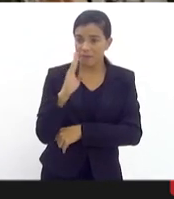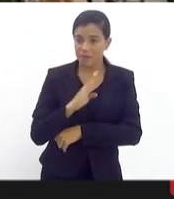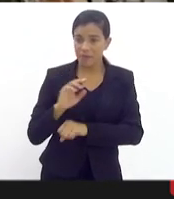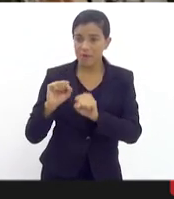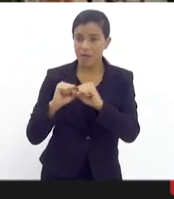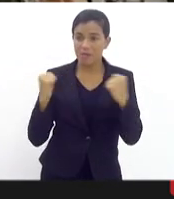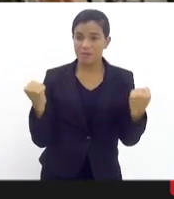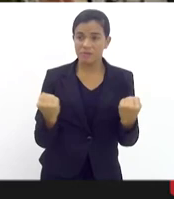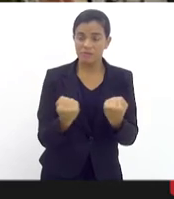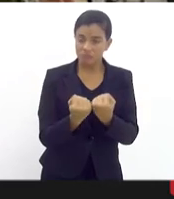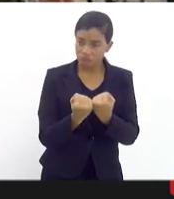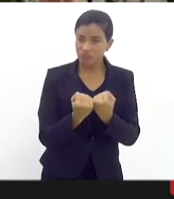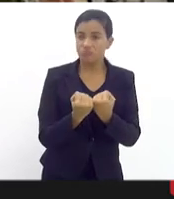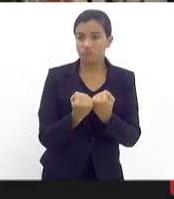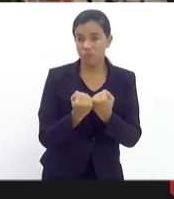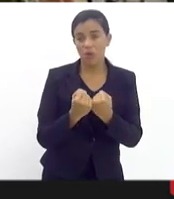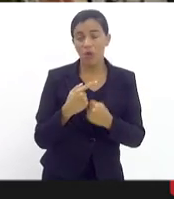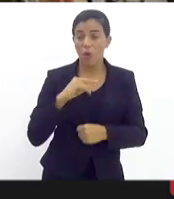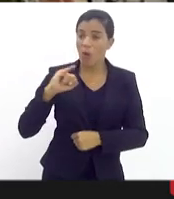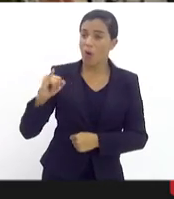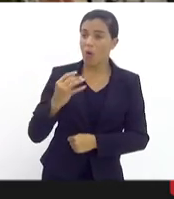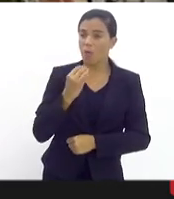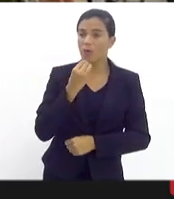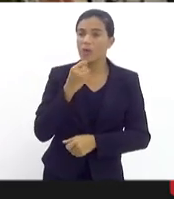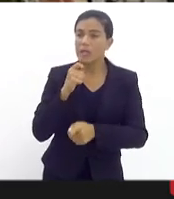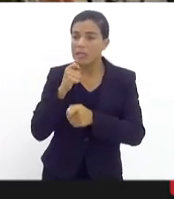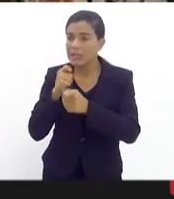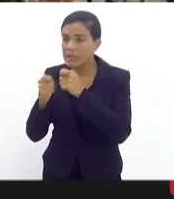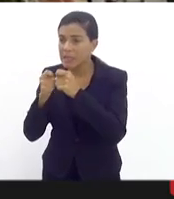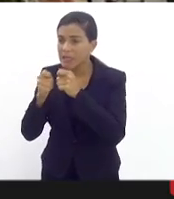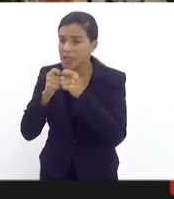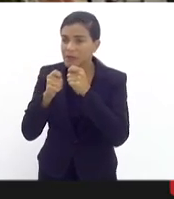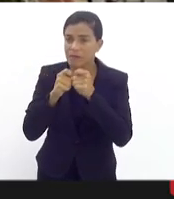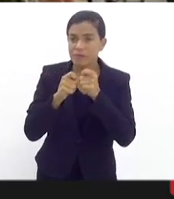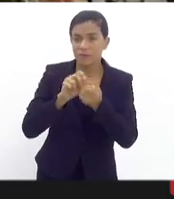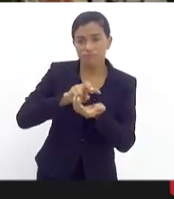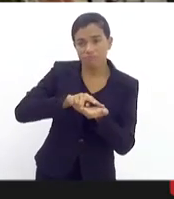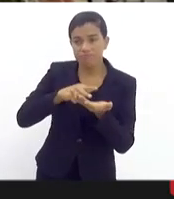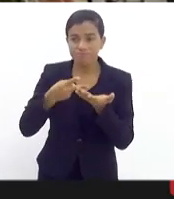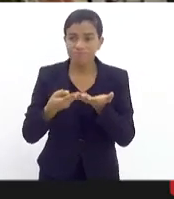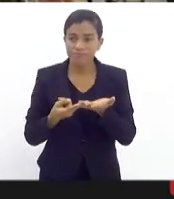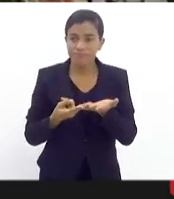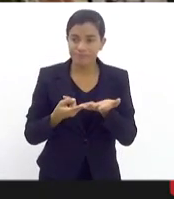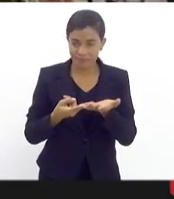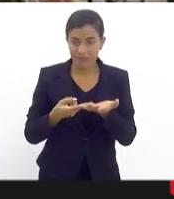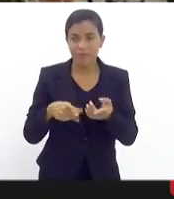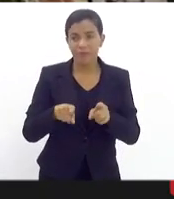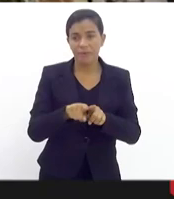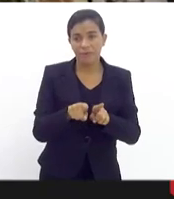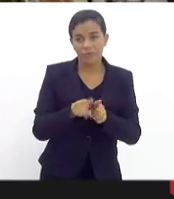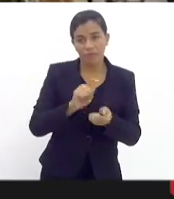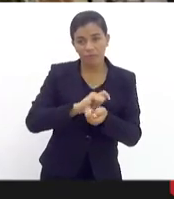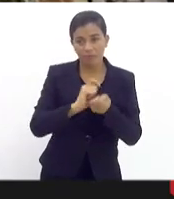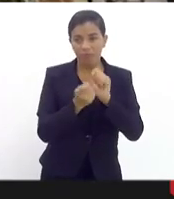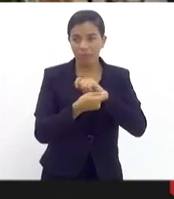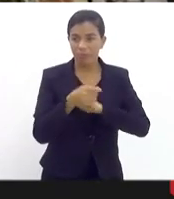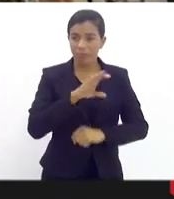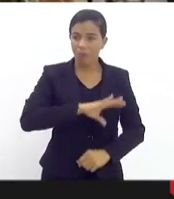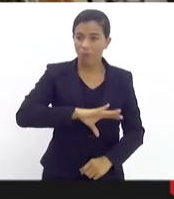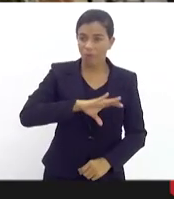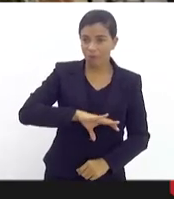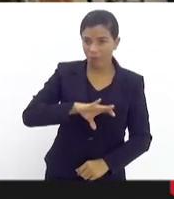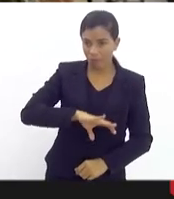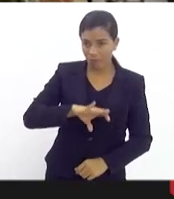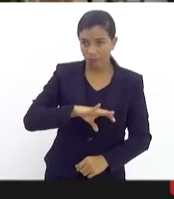e eu terei a oportunidade de entrevistar cada um e verter para o português e passar, digamos assim, o estado de